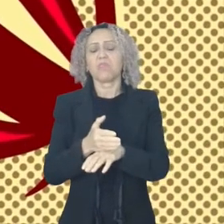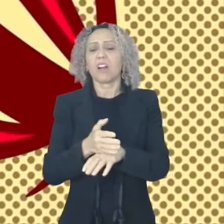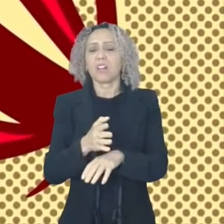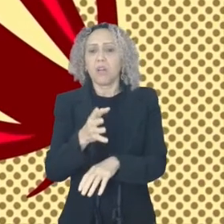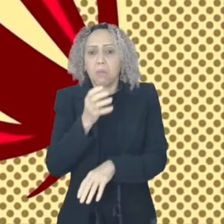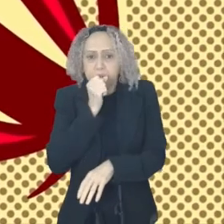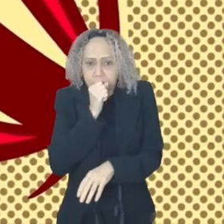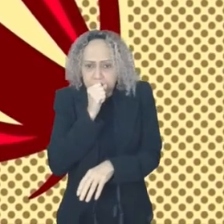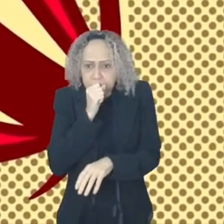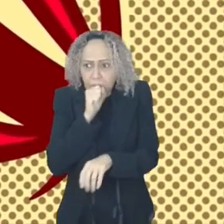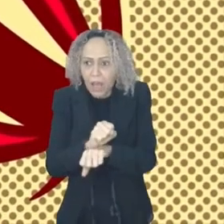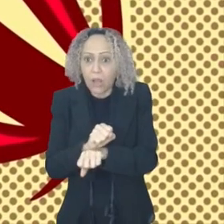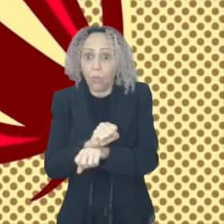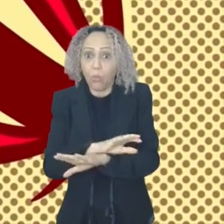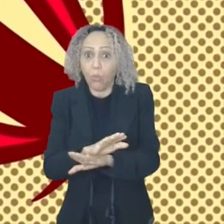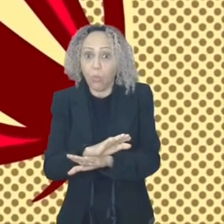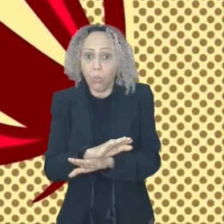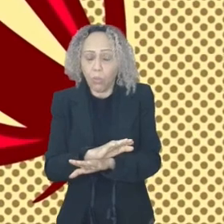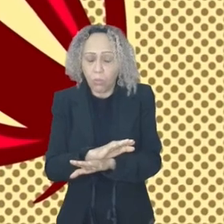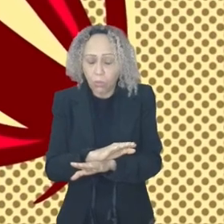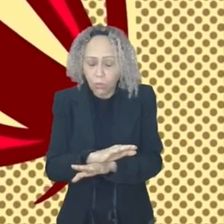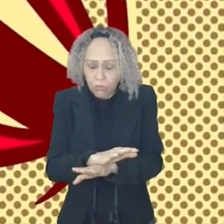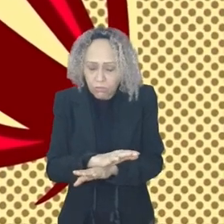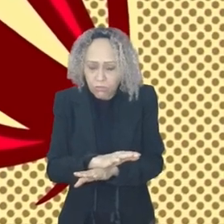agora eu vou falar.